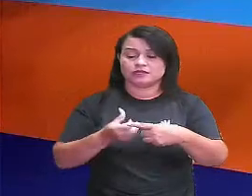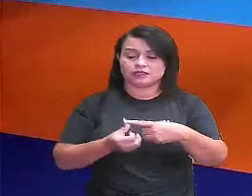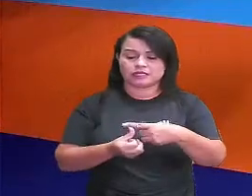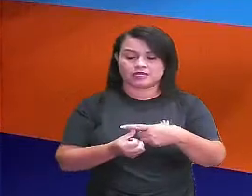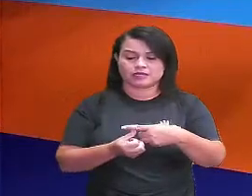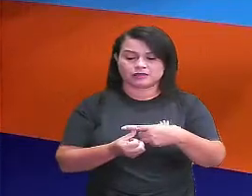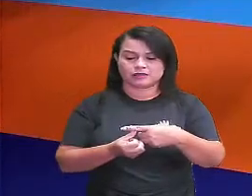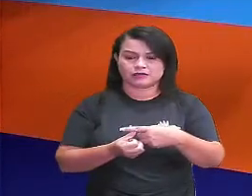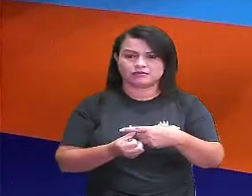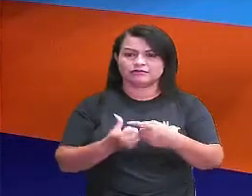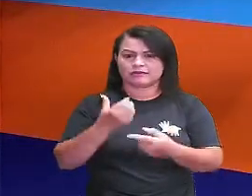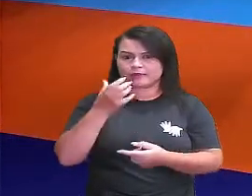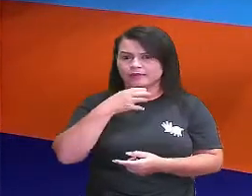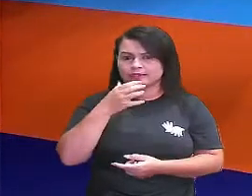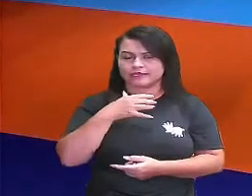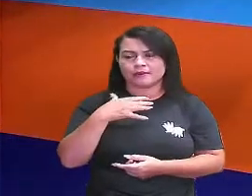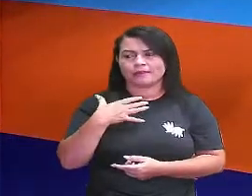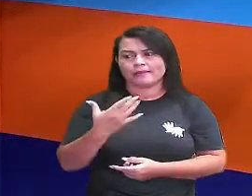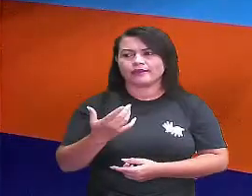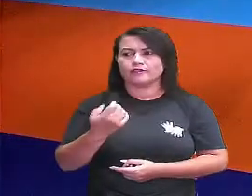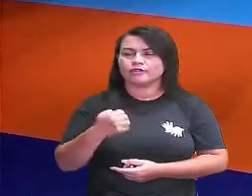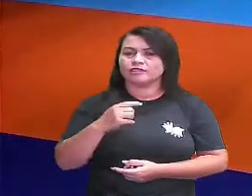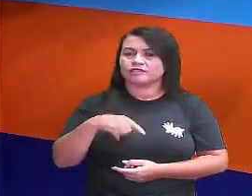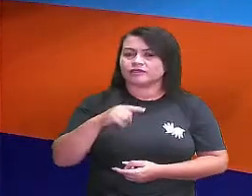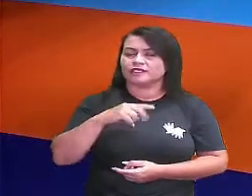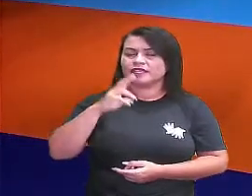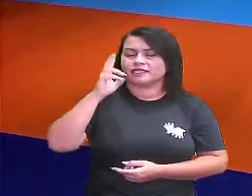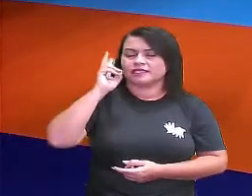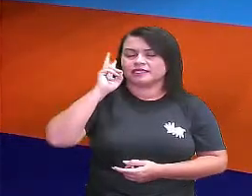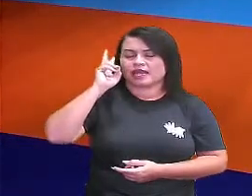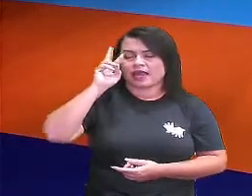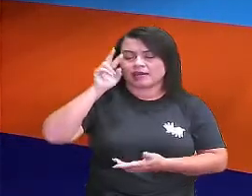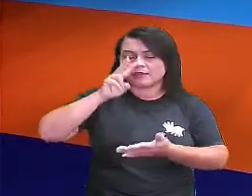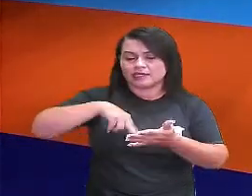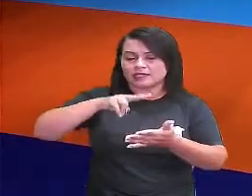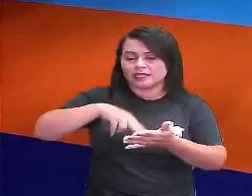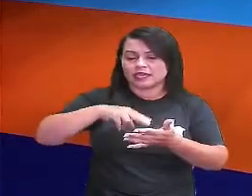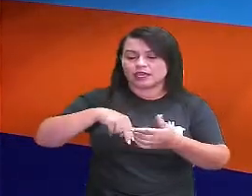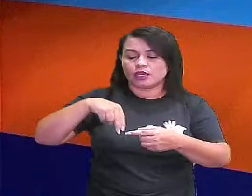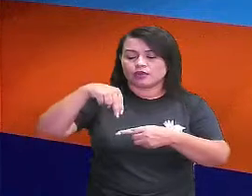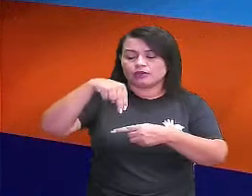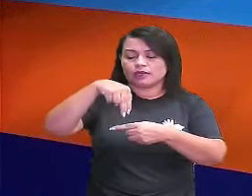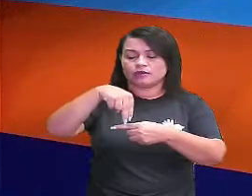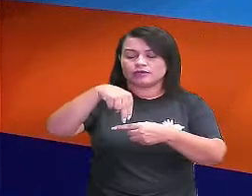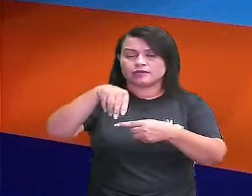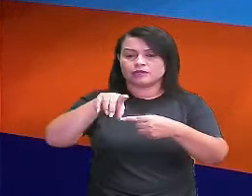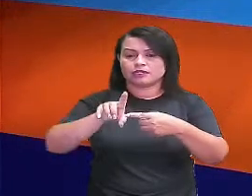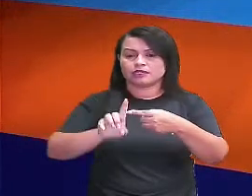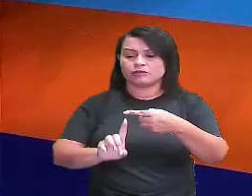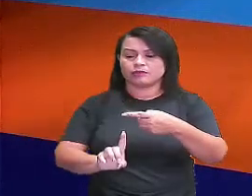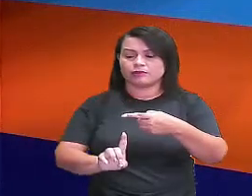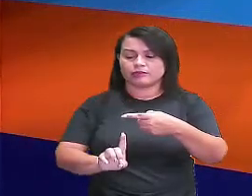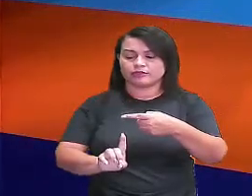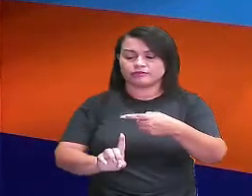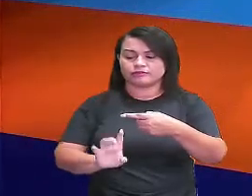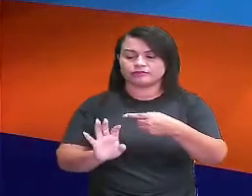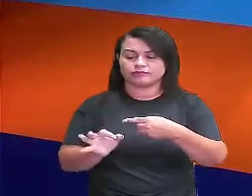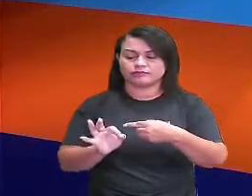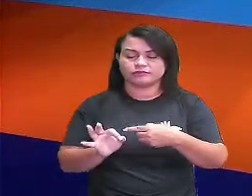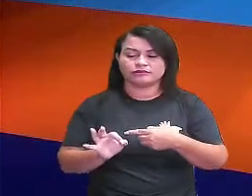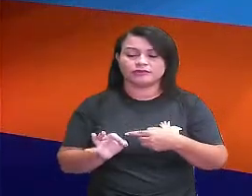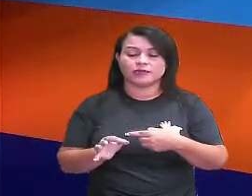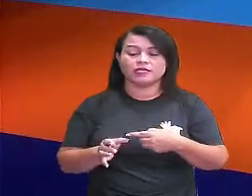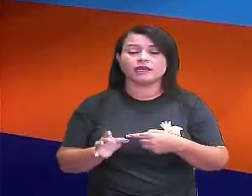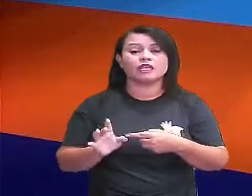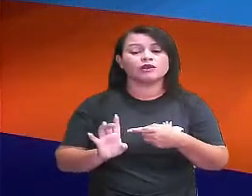dessa maçã, tá certo? Mas aí eu só preciso que você lembre. Numerador em cima, denominador embaixo. E